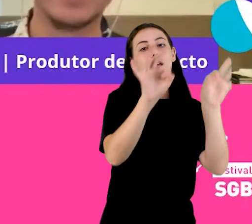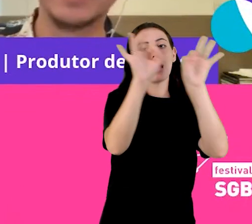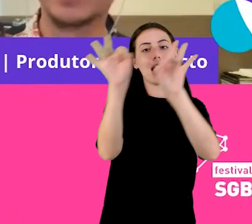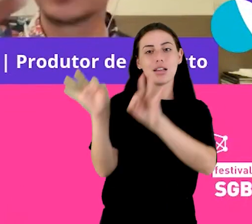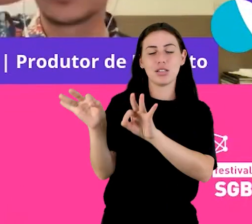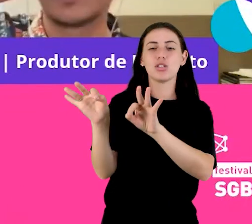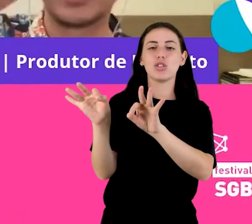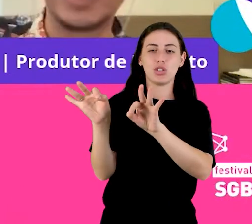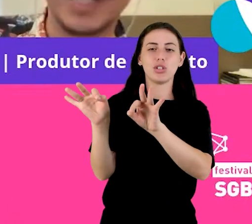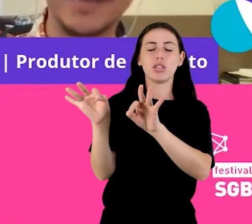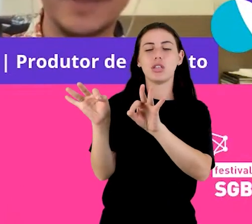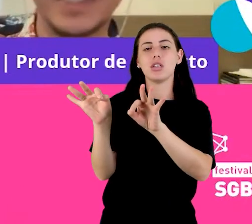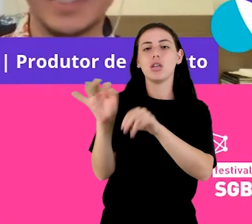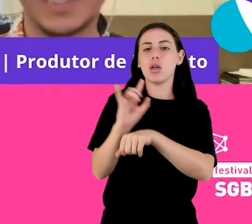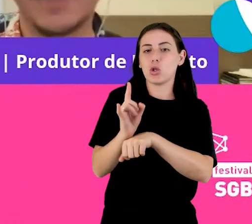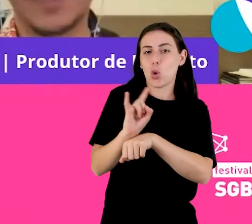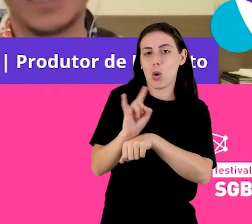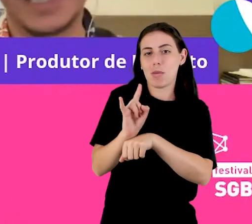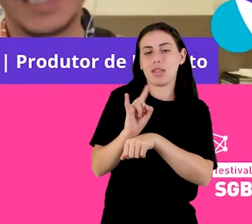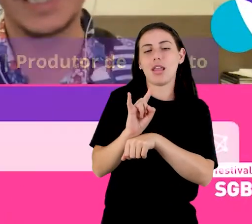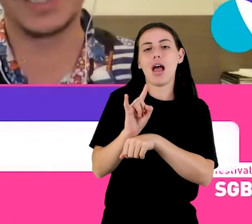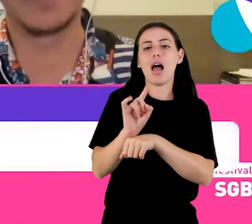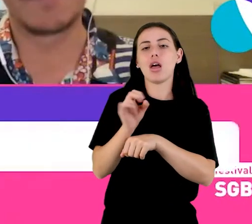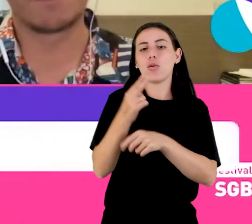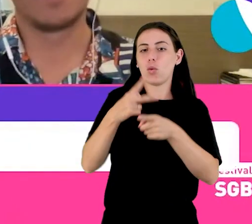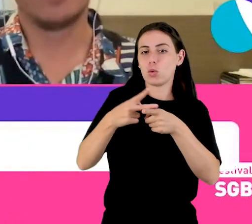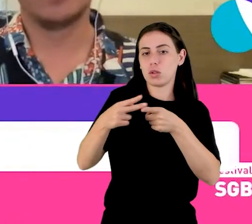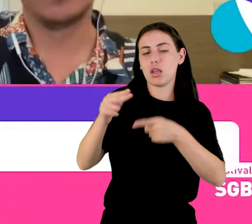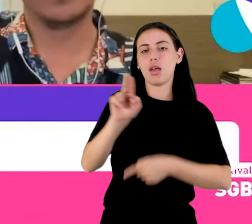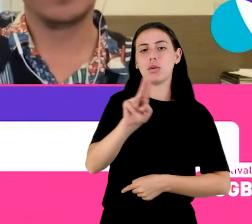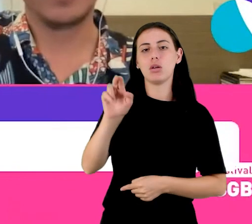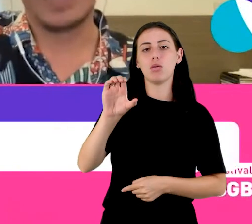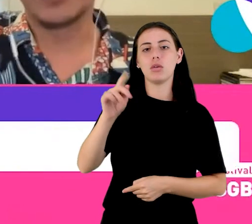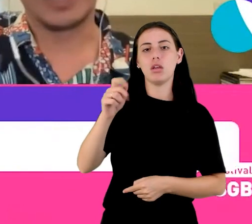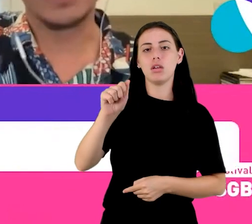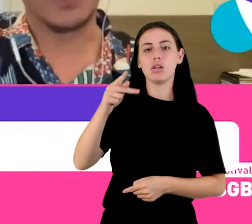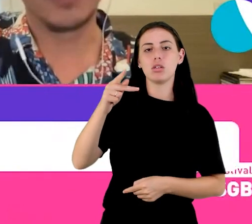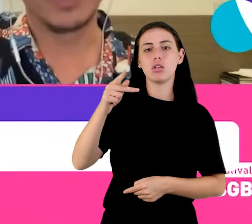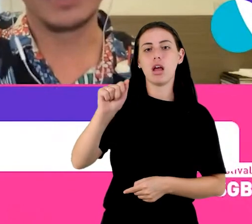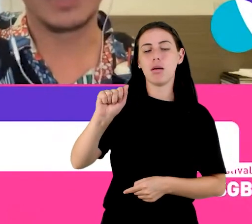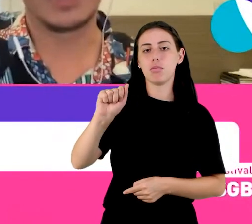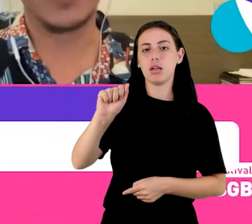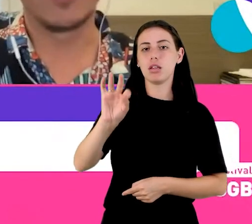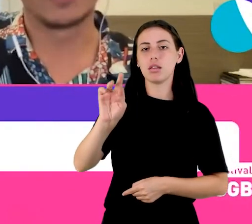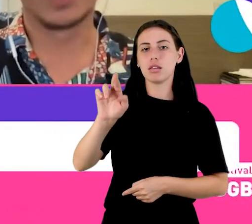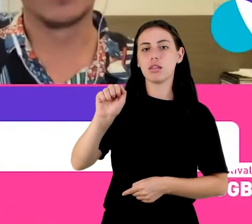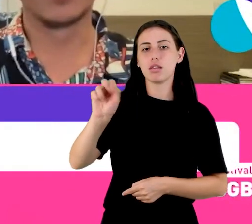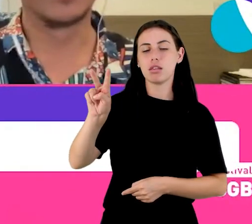levar, e toda pessoa cisgênera precisa assistir. E é isso, agradecer a oportunidade de estar